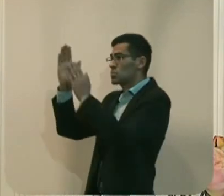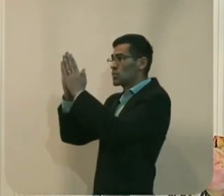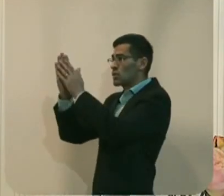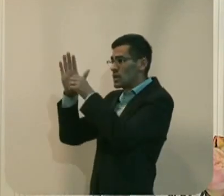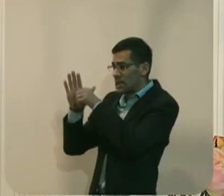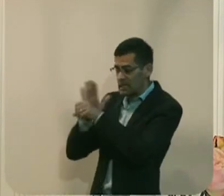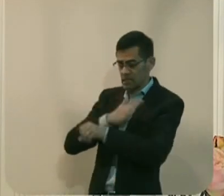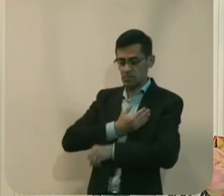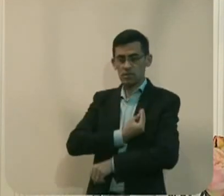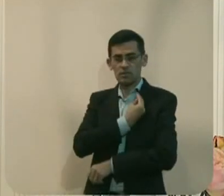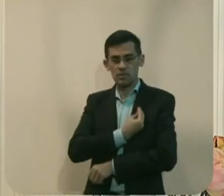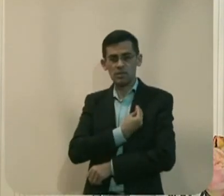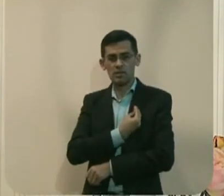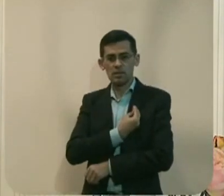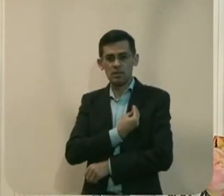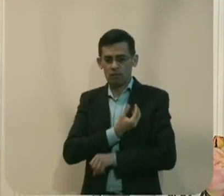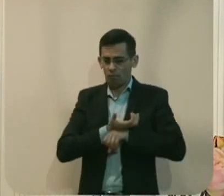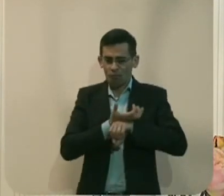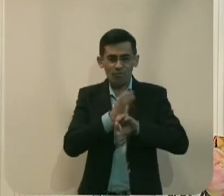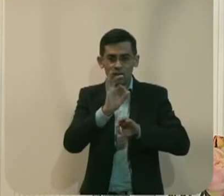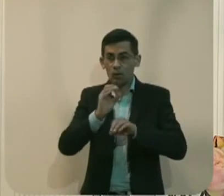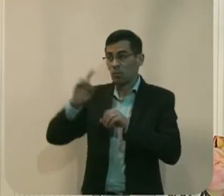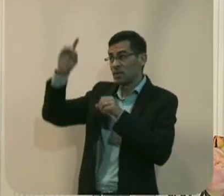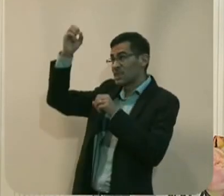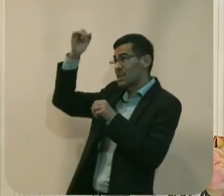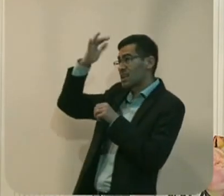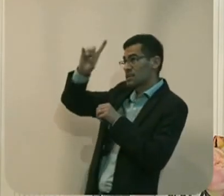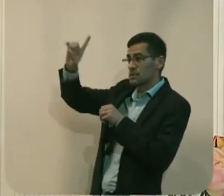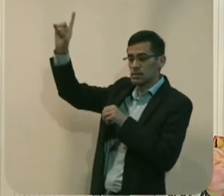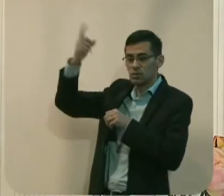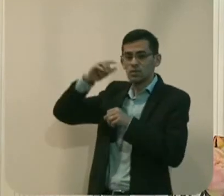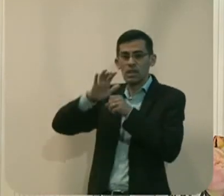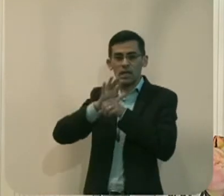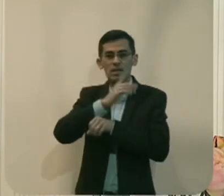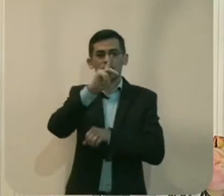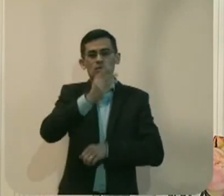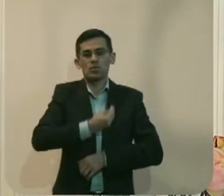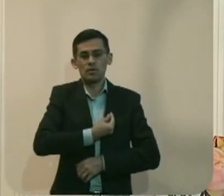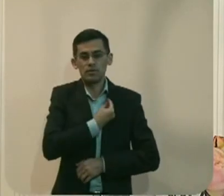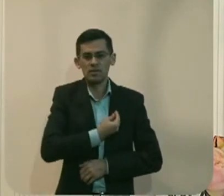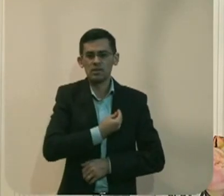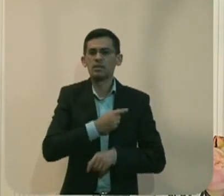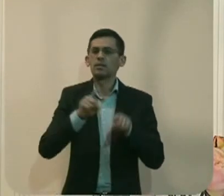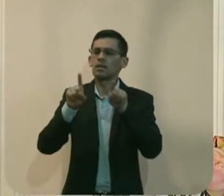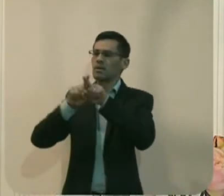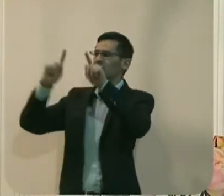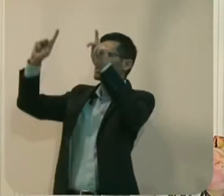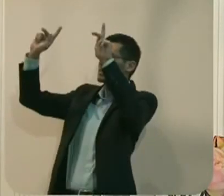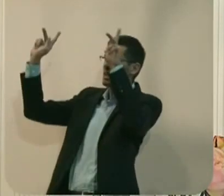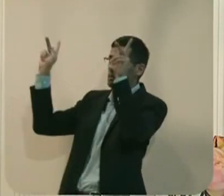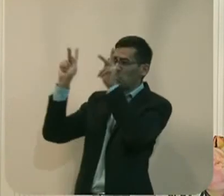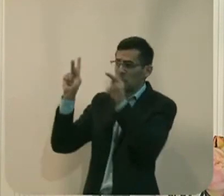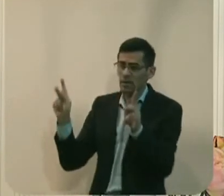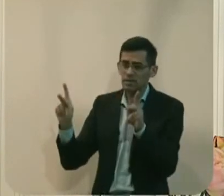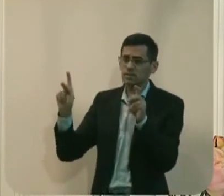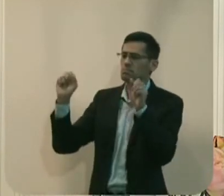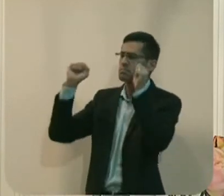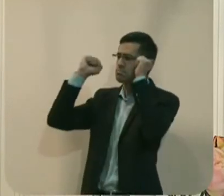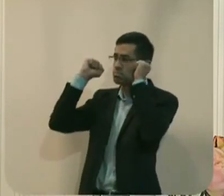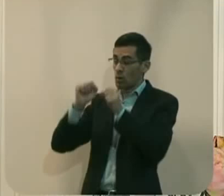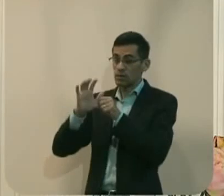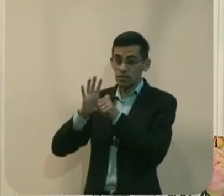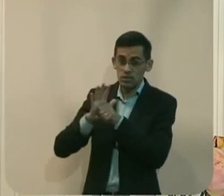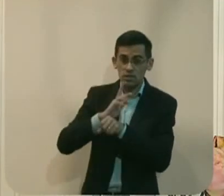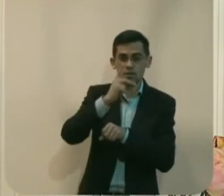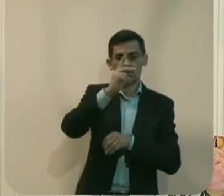vai ficar, deixar que a graça de Deus venha sobre você e pedir que a paz dele alcance todas